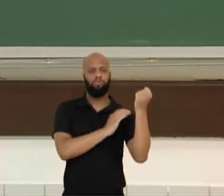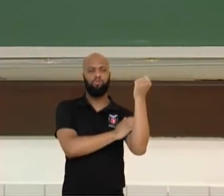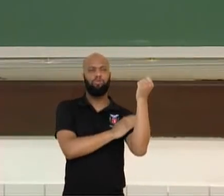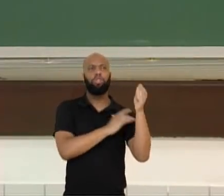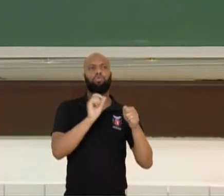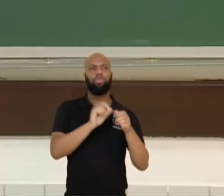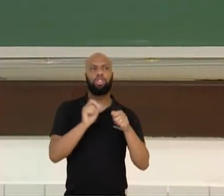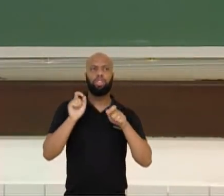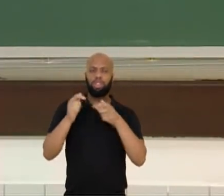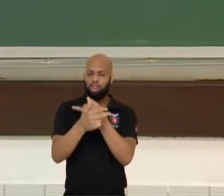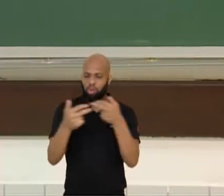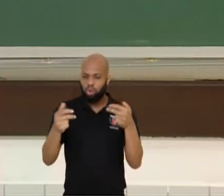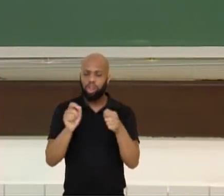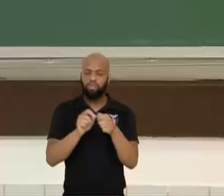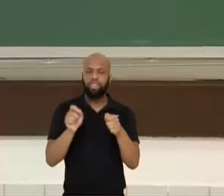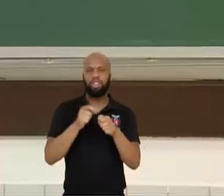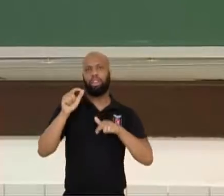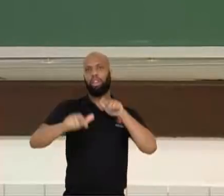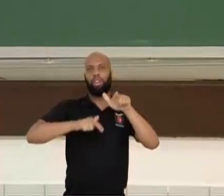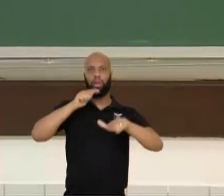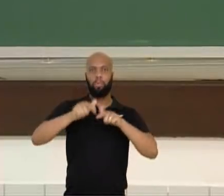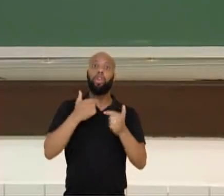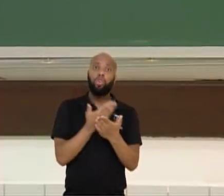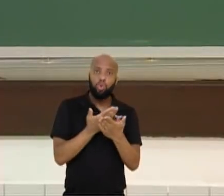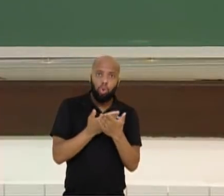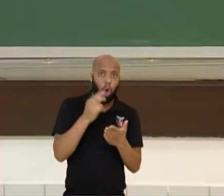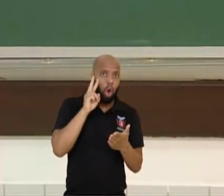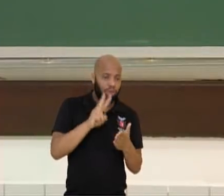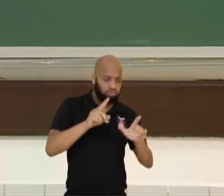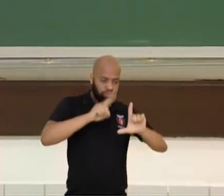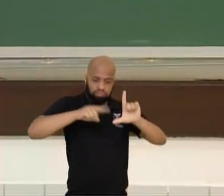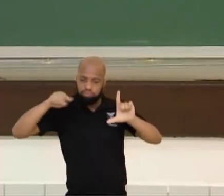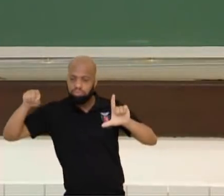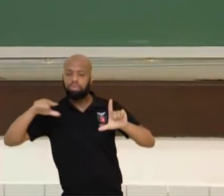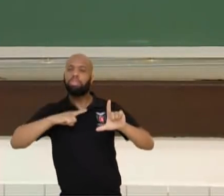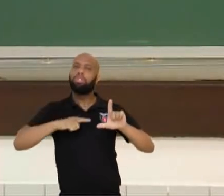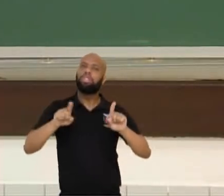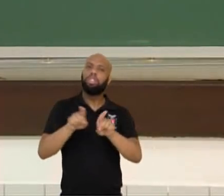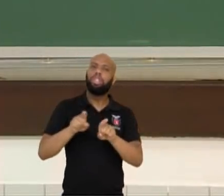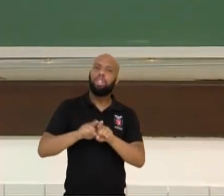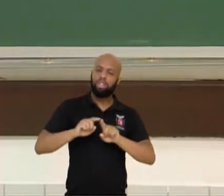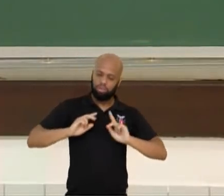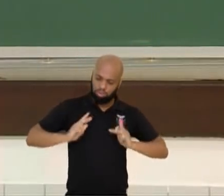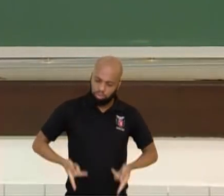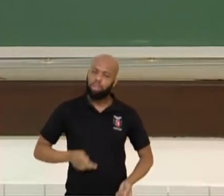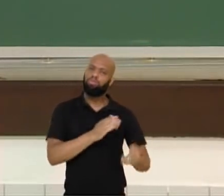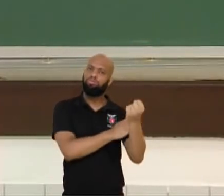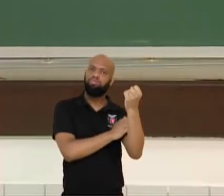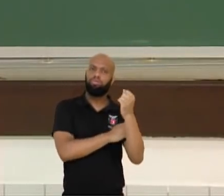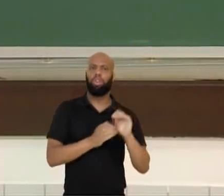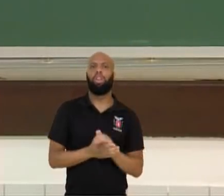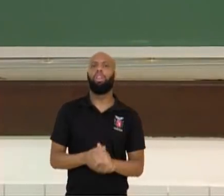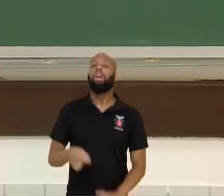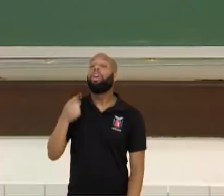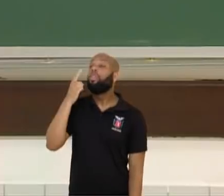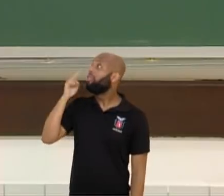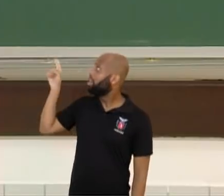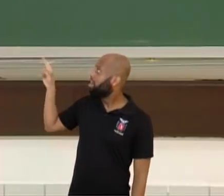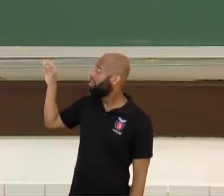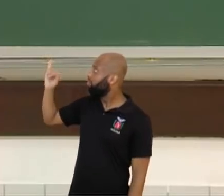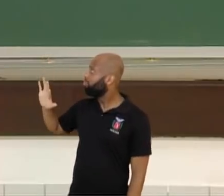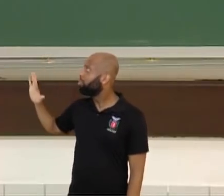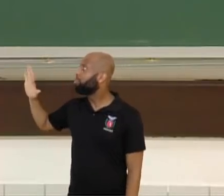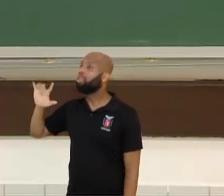fazer as máquinas funcionarem, né? A gente viu no gráfico muita força humana. Então, a gente está vendo, inclusive, na figura aqui, ó, só